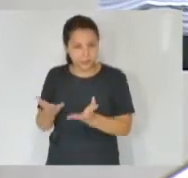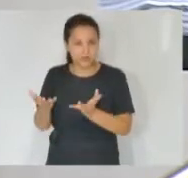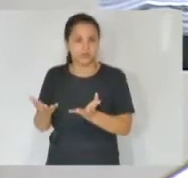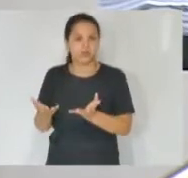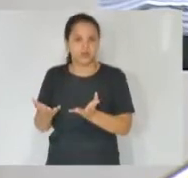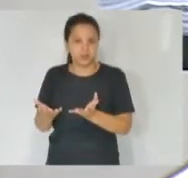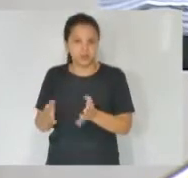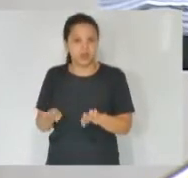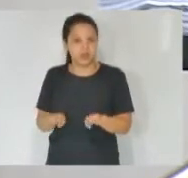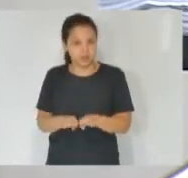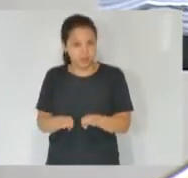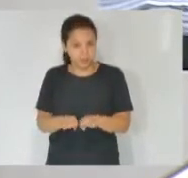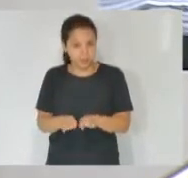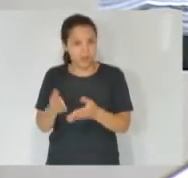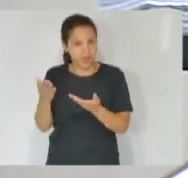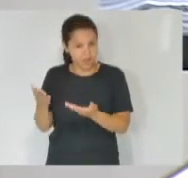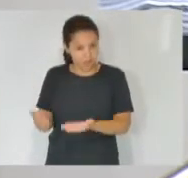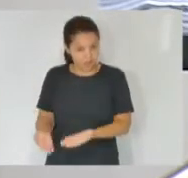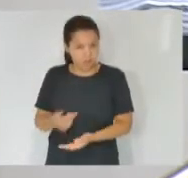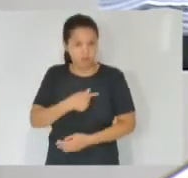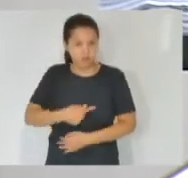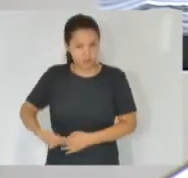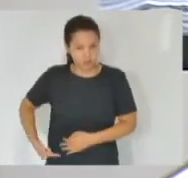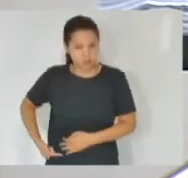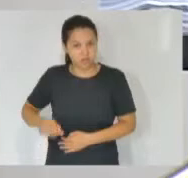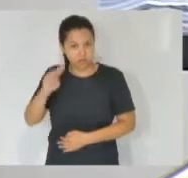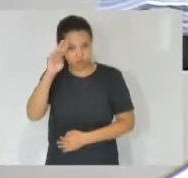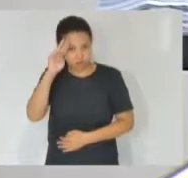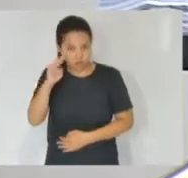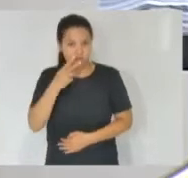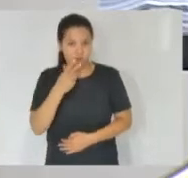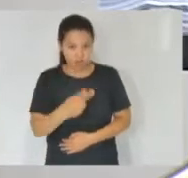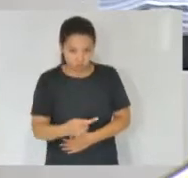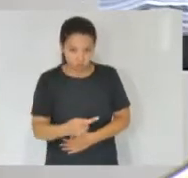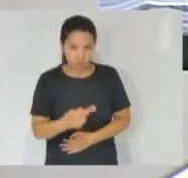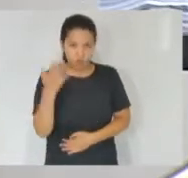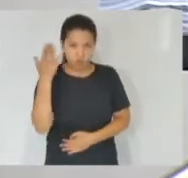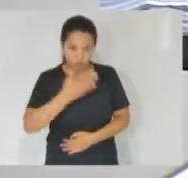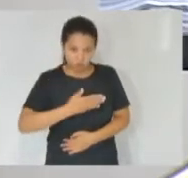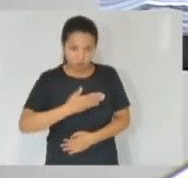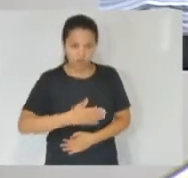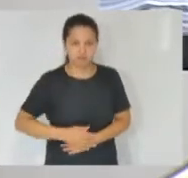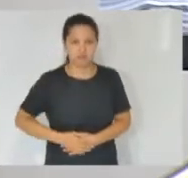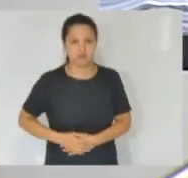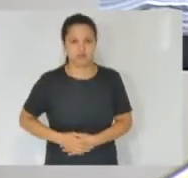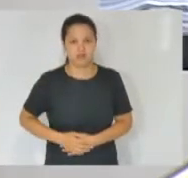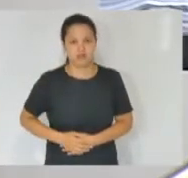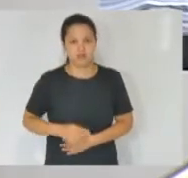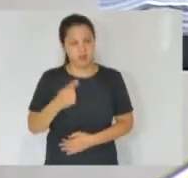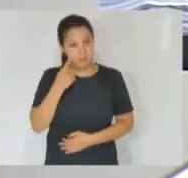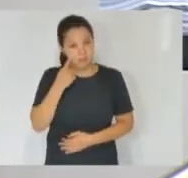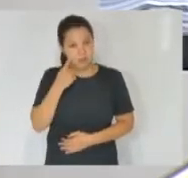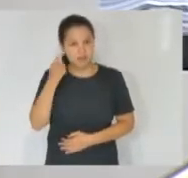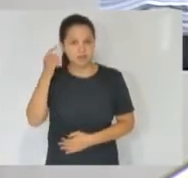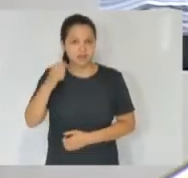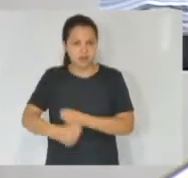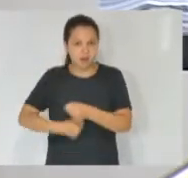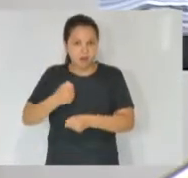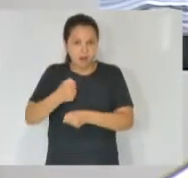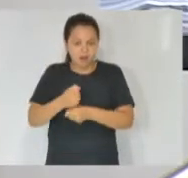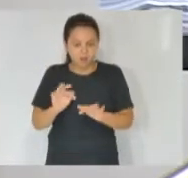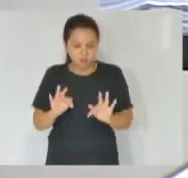pelas palavras do nosso governador do Estado, viam no final do ano